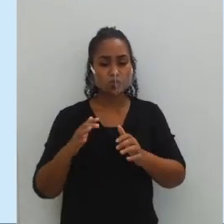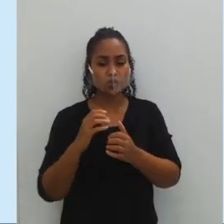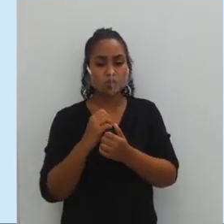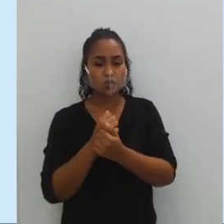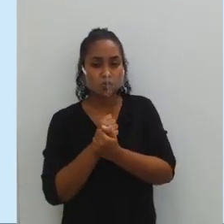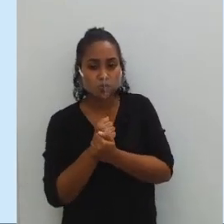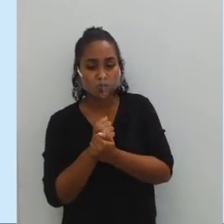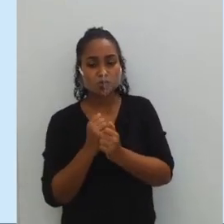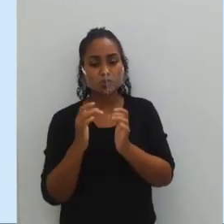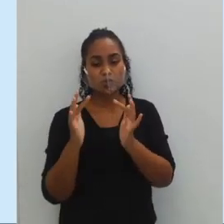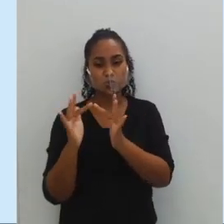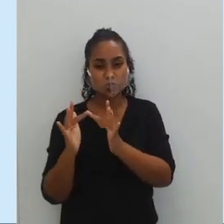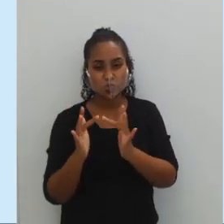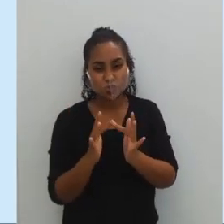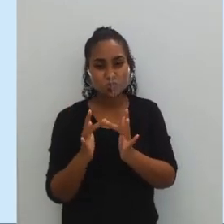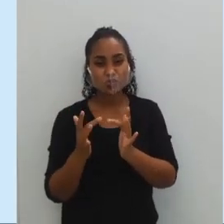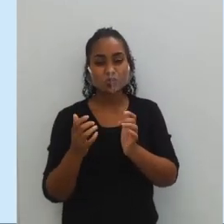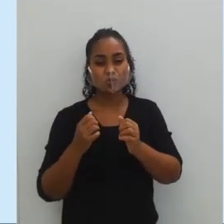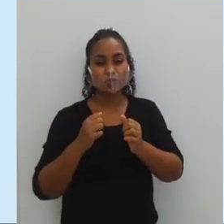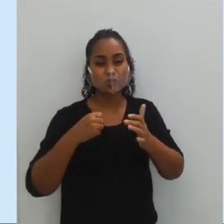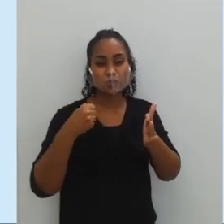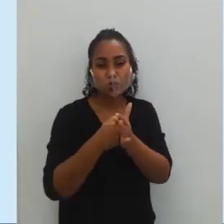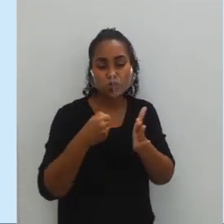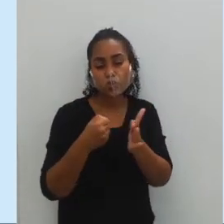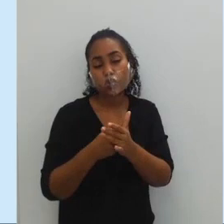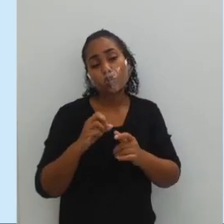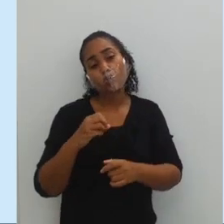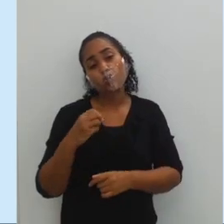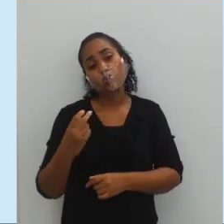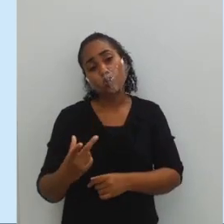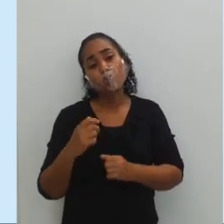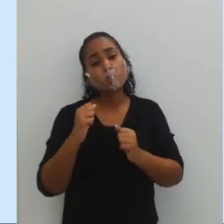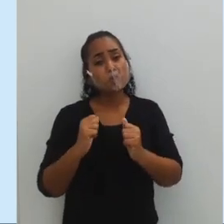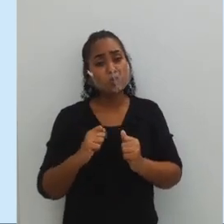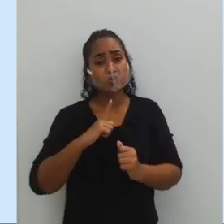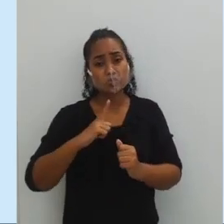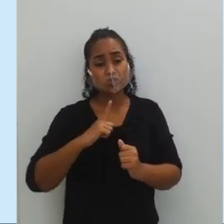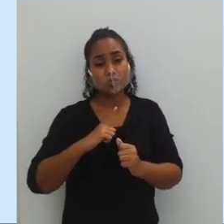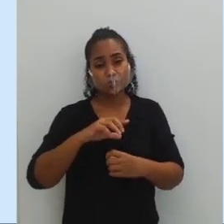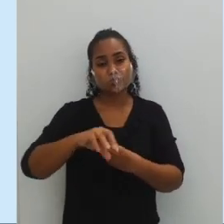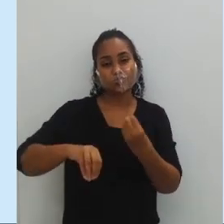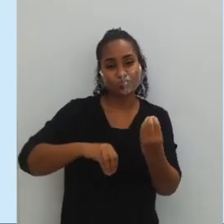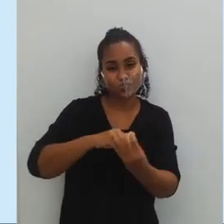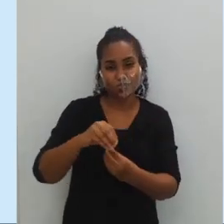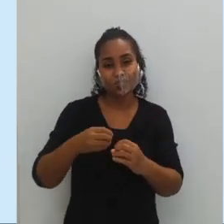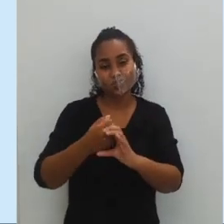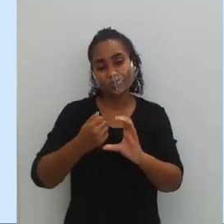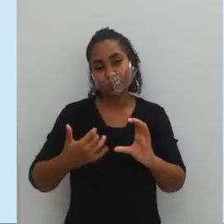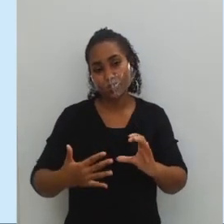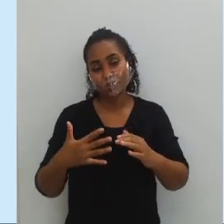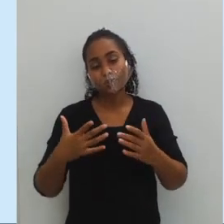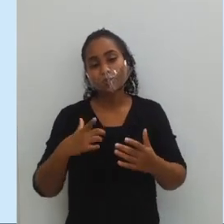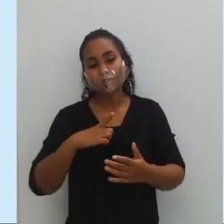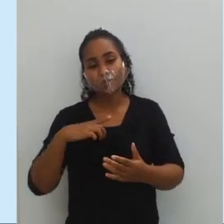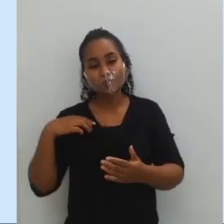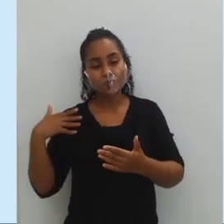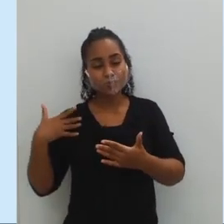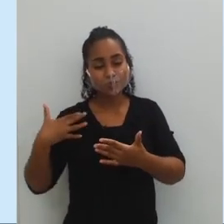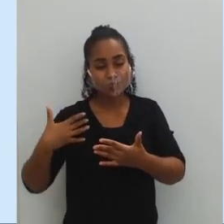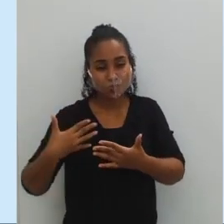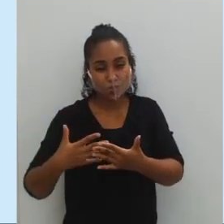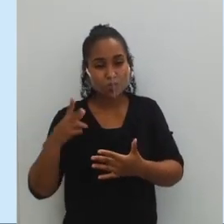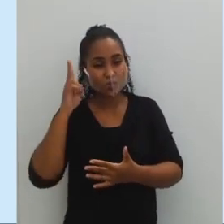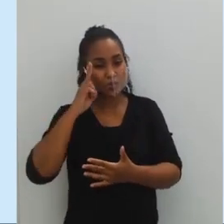de agarre, se a luta era de contato, né? Impacto, ou se a luta de repente poderia ser uma luta mista, né? Fizemos um